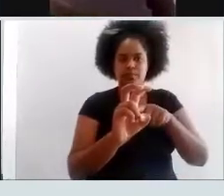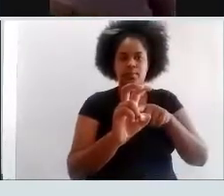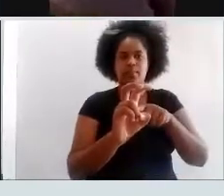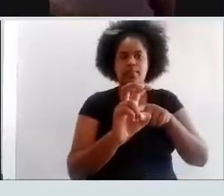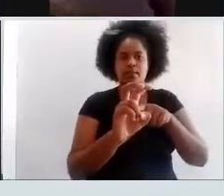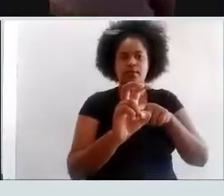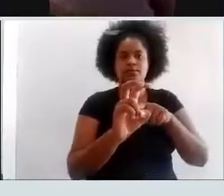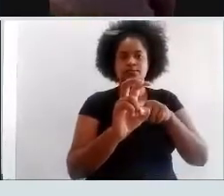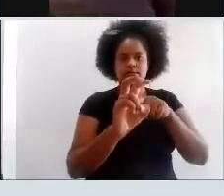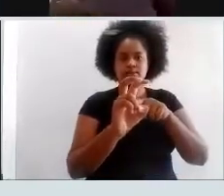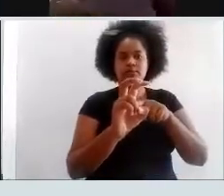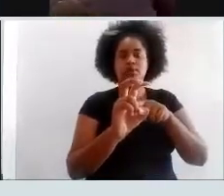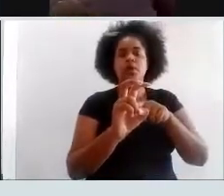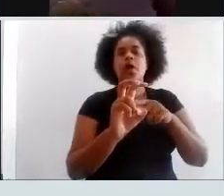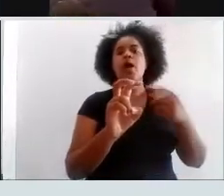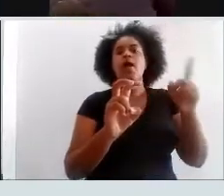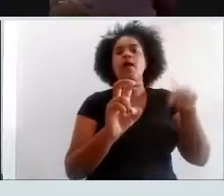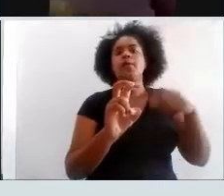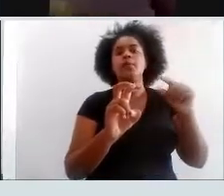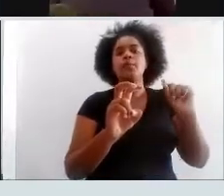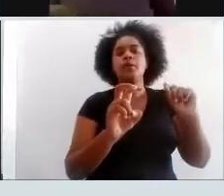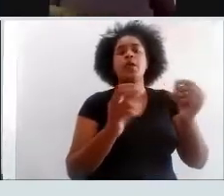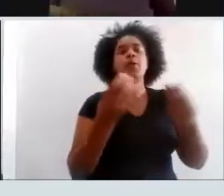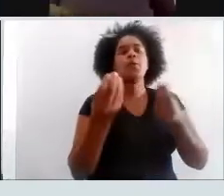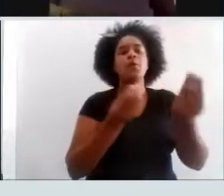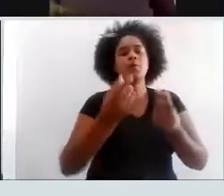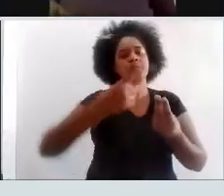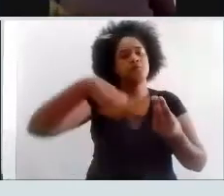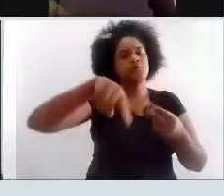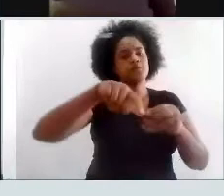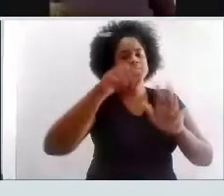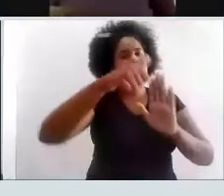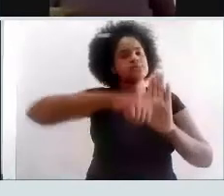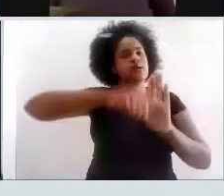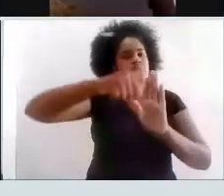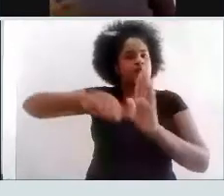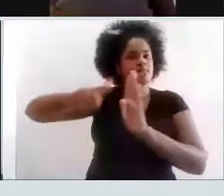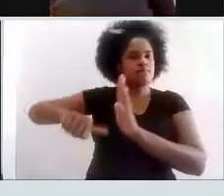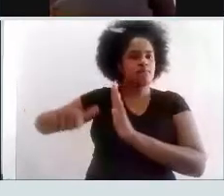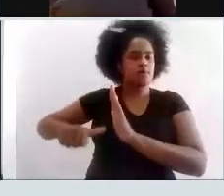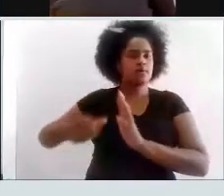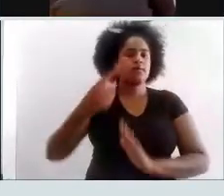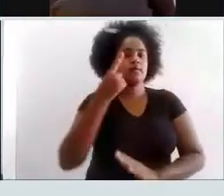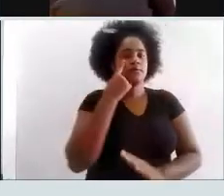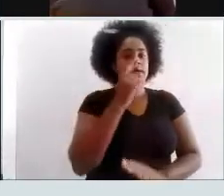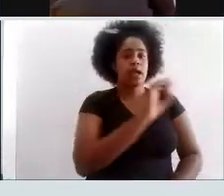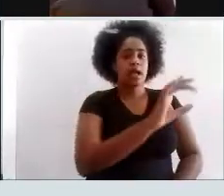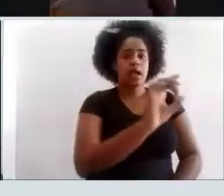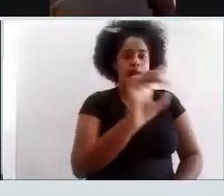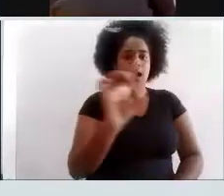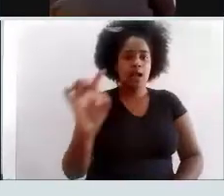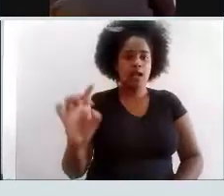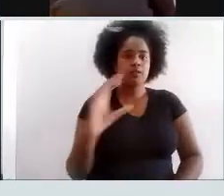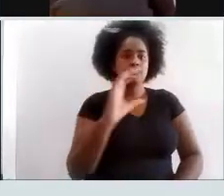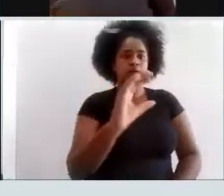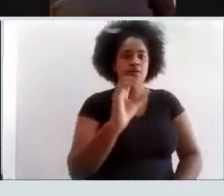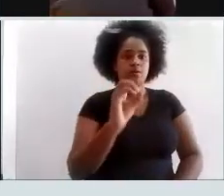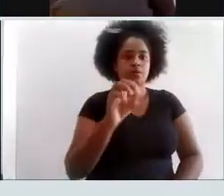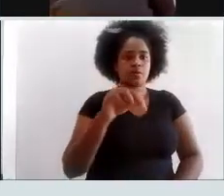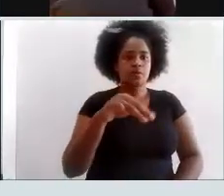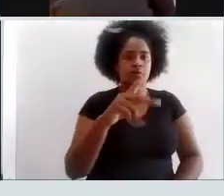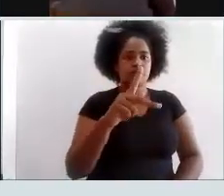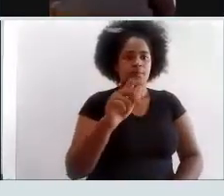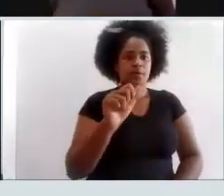como vocês vão ser avaliados. Então, a gente tem cada competência ela vai ter uma característica onde o